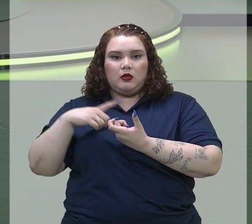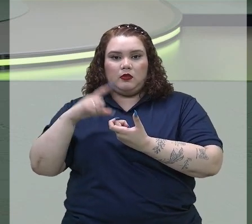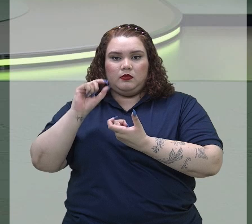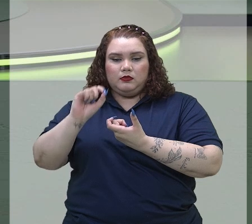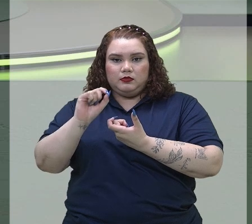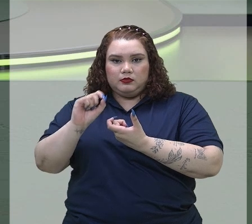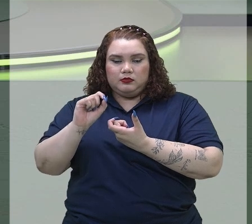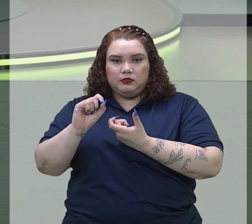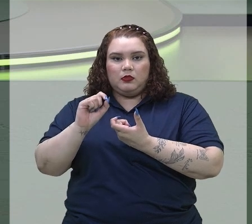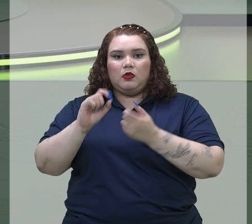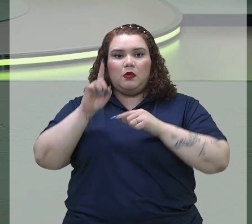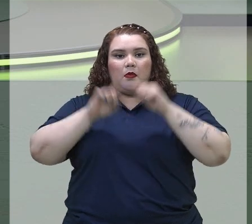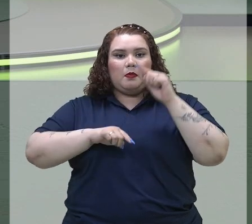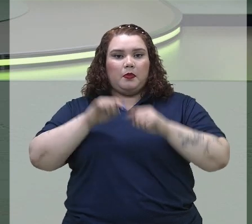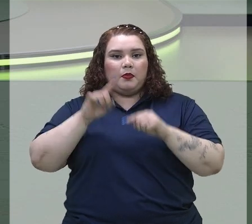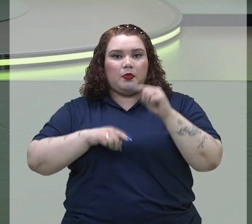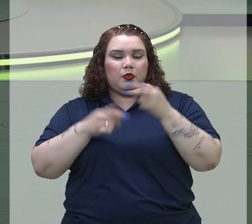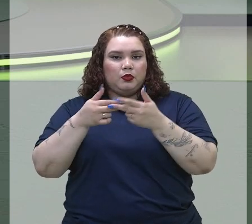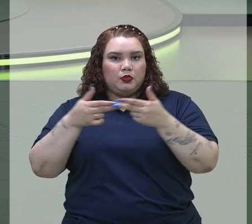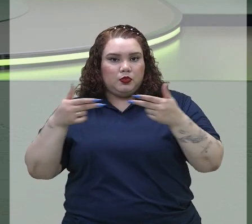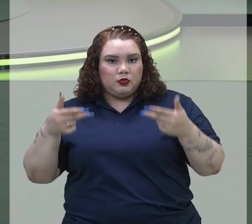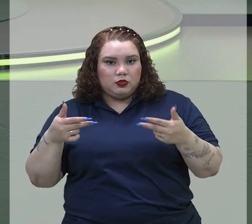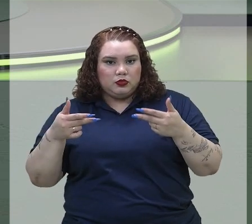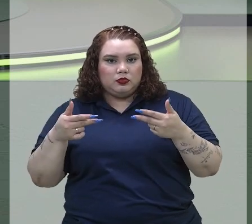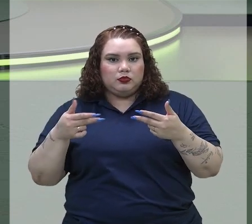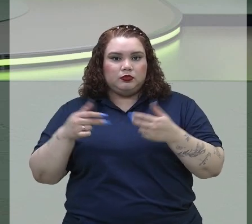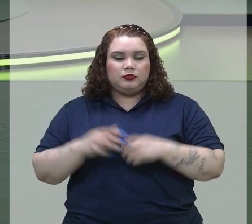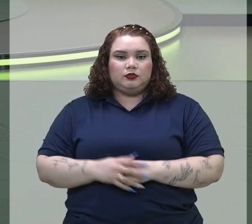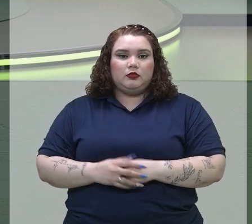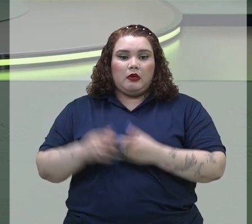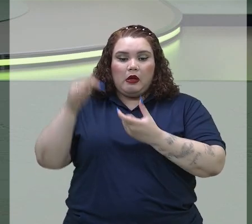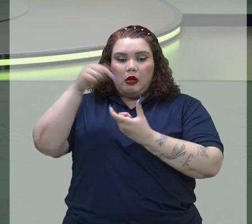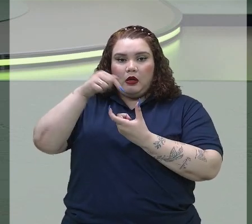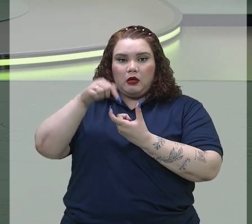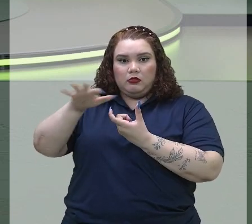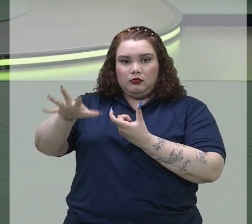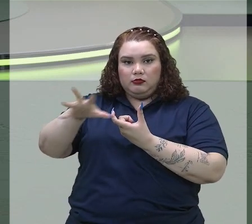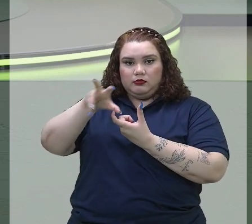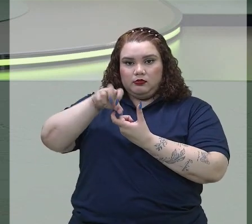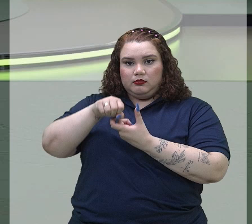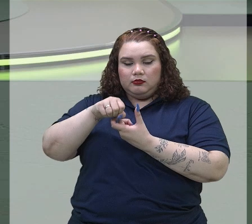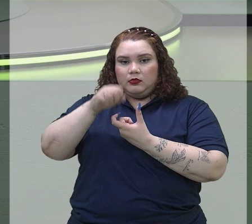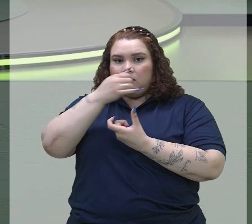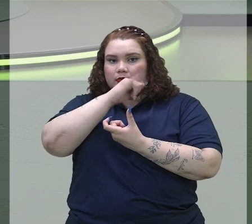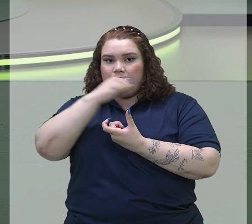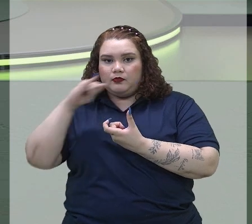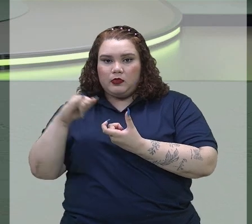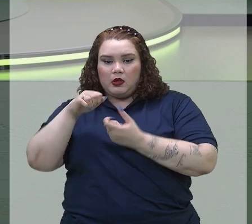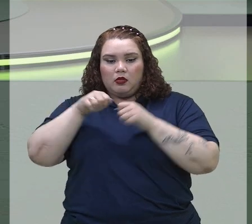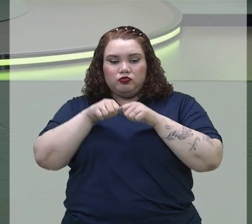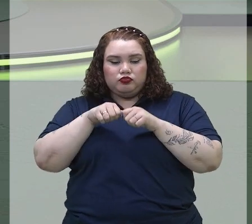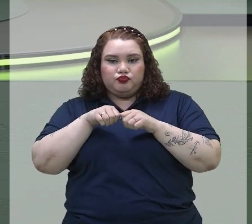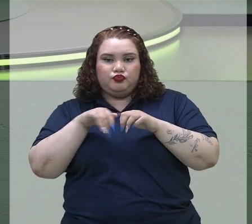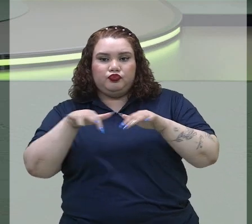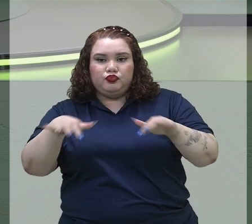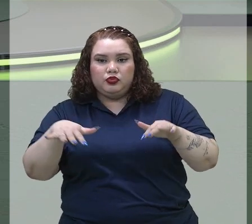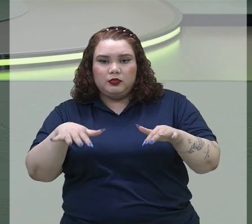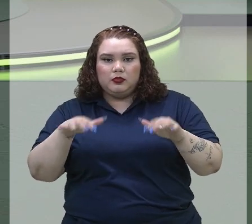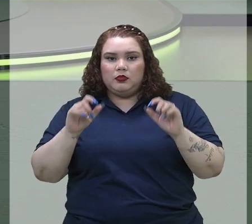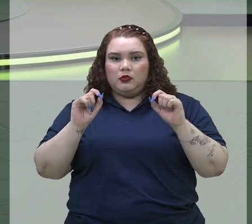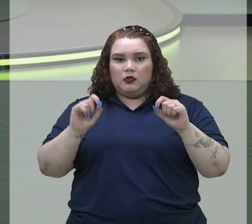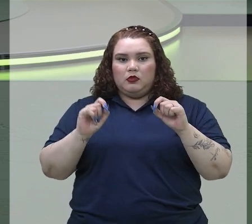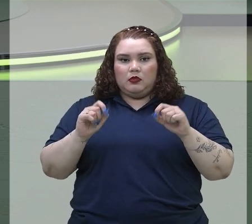os aparelhos e neste receptor eu tenho a energia dissipada, aquela energia